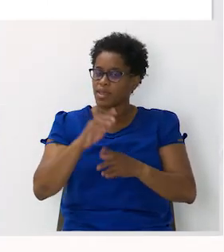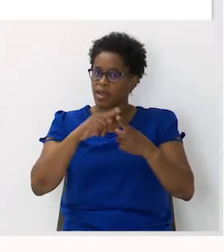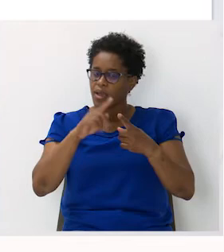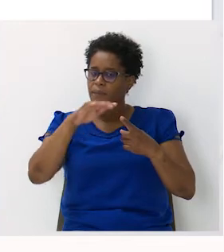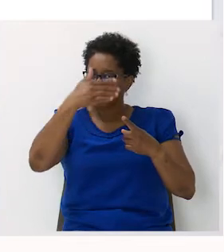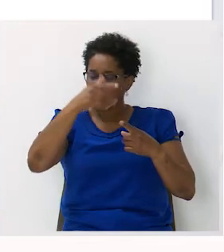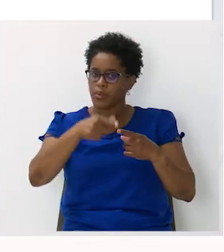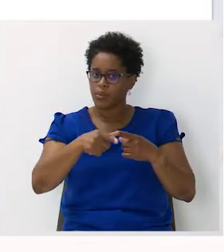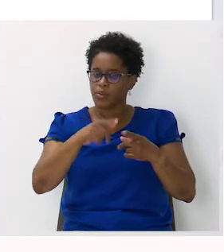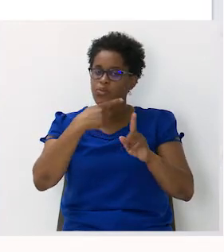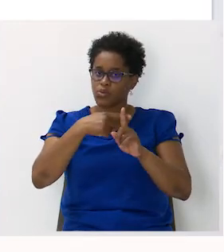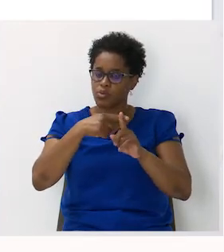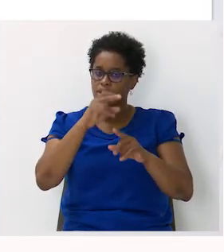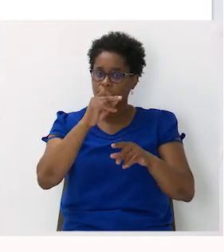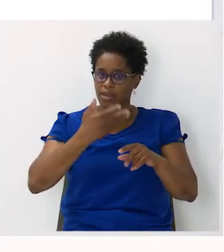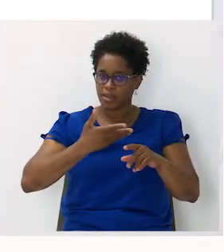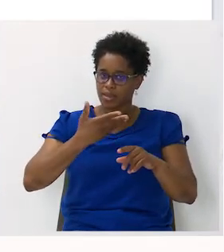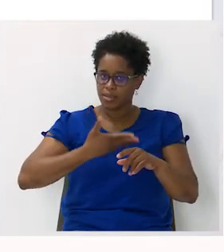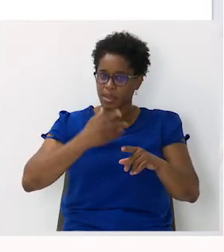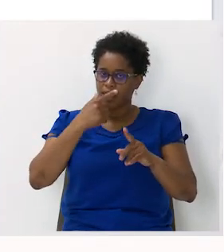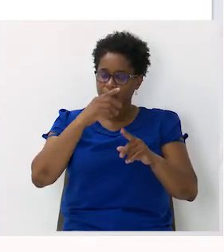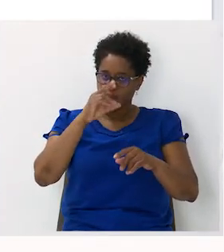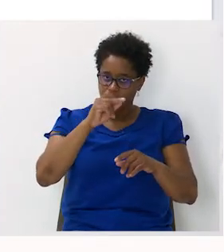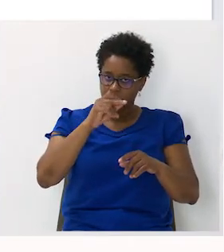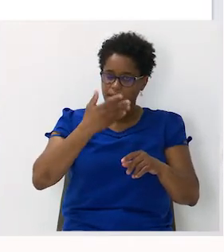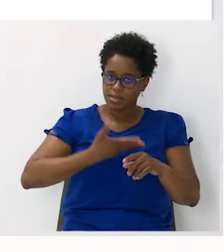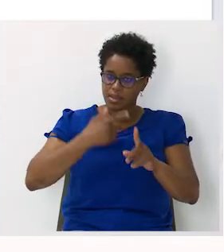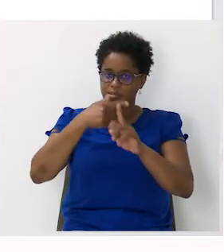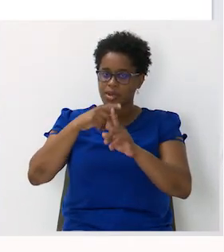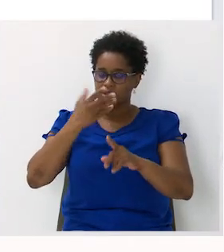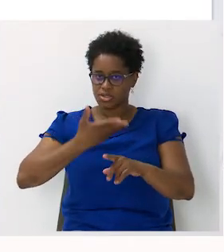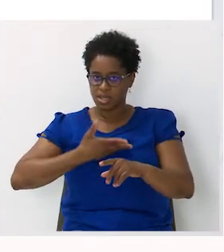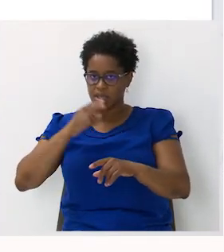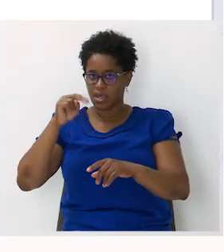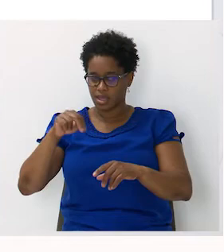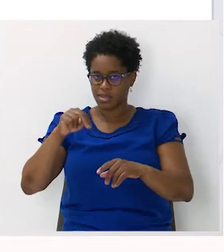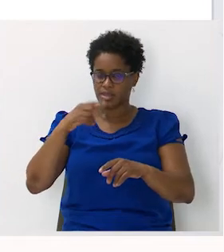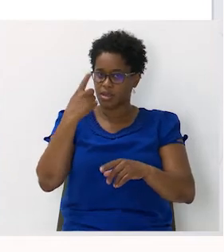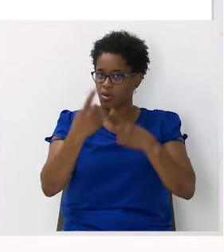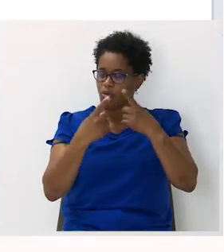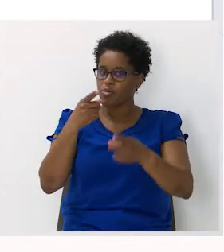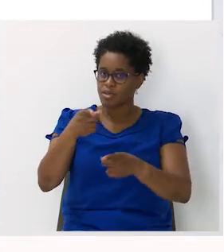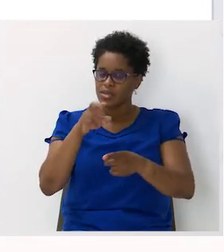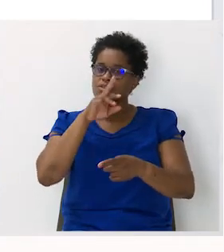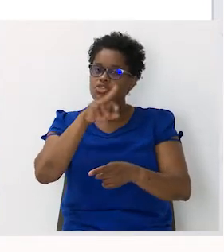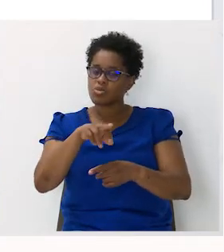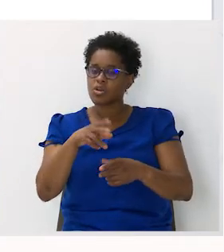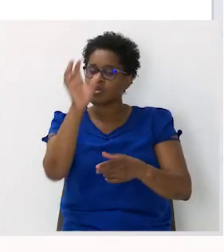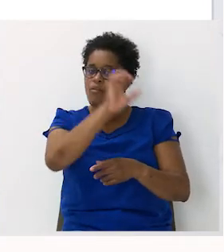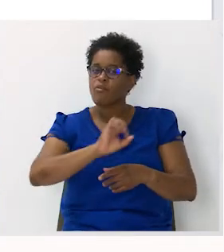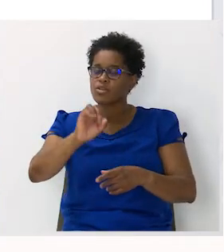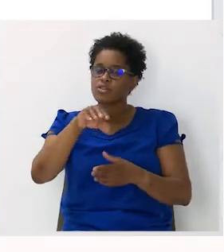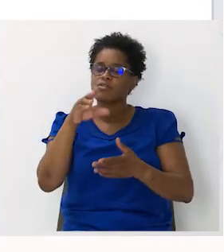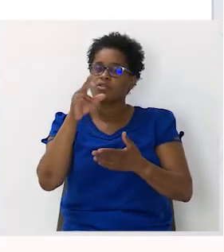Primeiro, somamos AD mais DN. Uma dessas respostas. Vocês vão